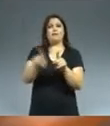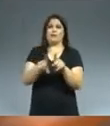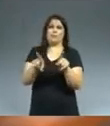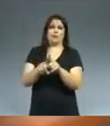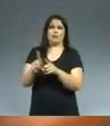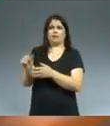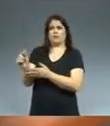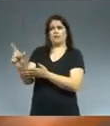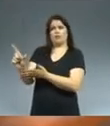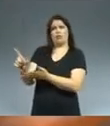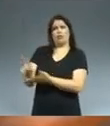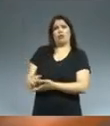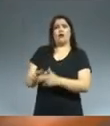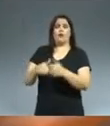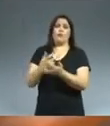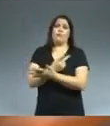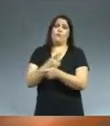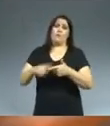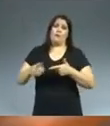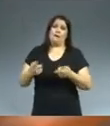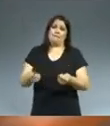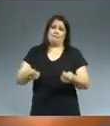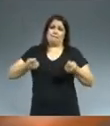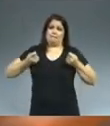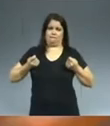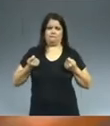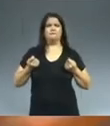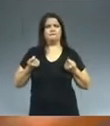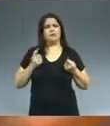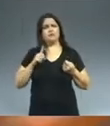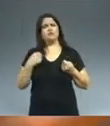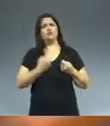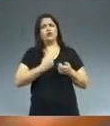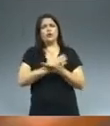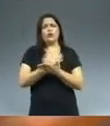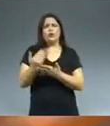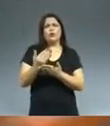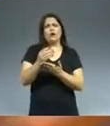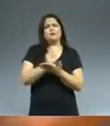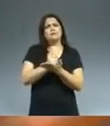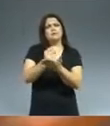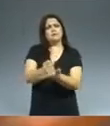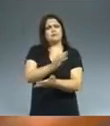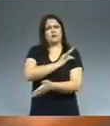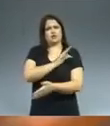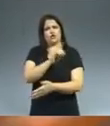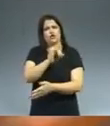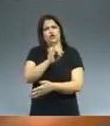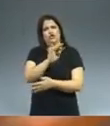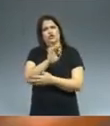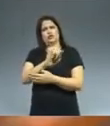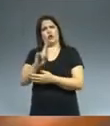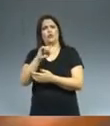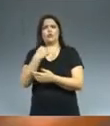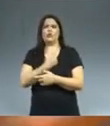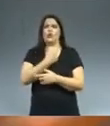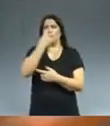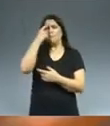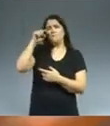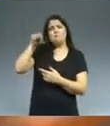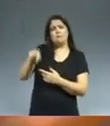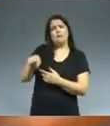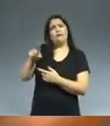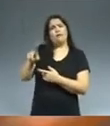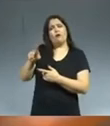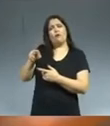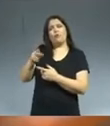governos estaduais justamente pela situação fiscal então a quando a gente lançou o programa de assistência técnica digital a Nós pensamos ele